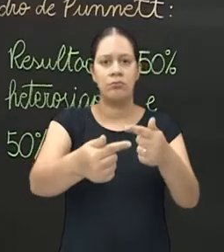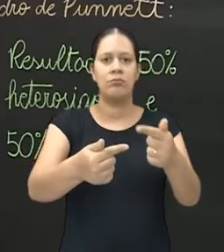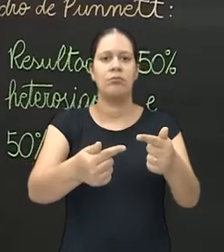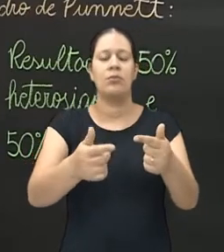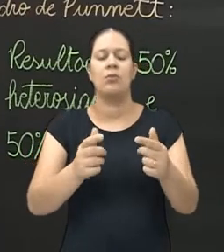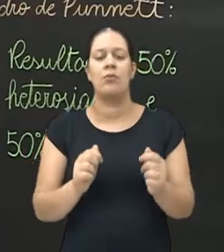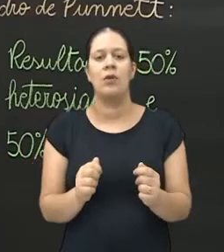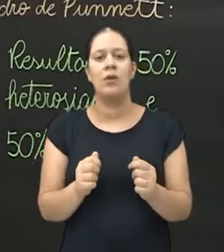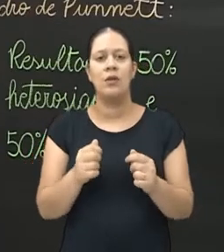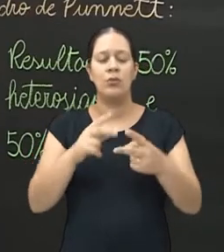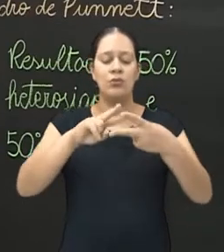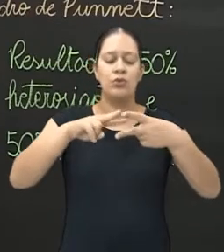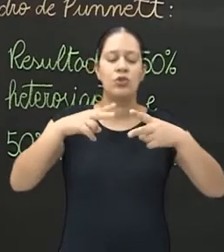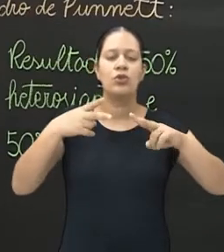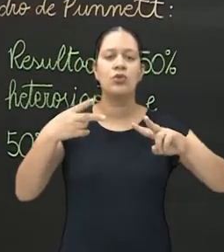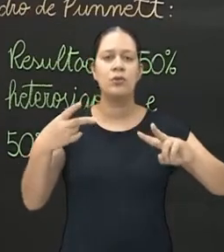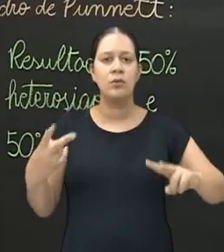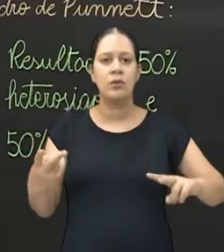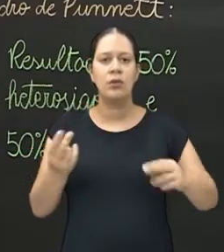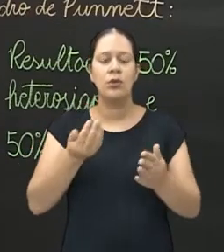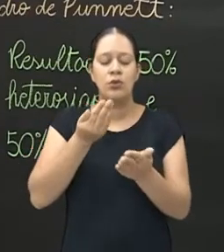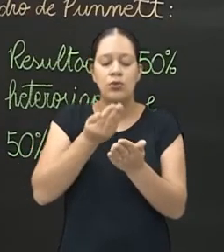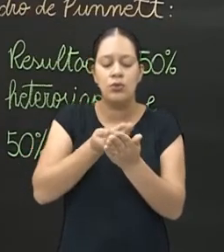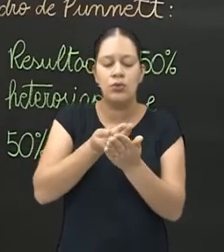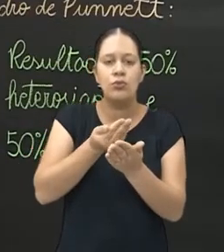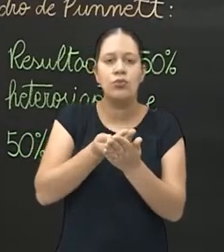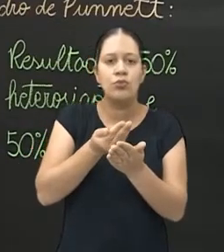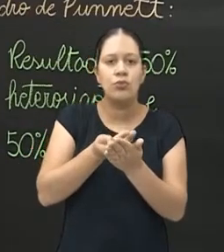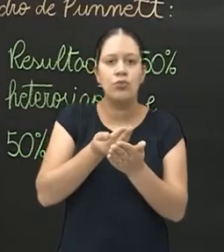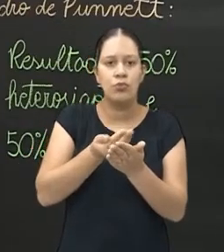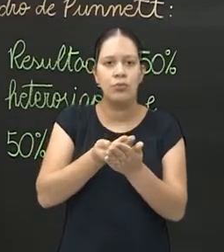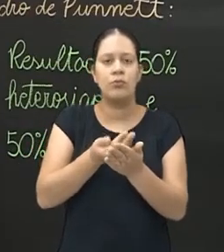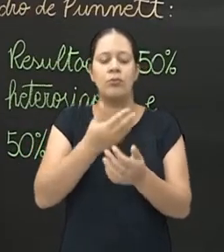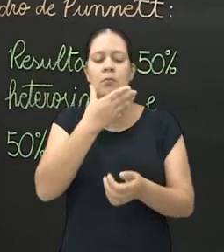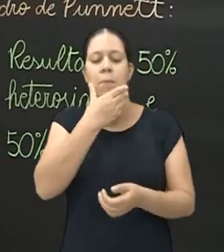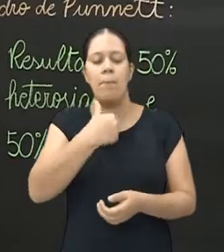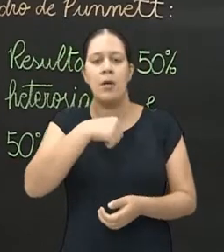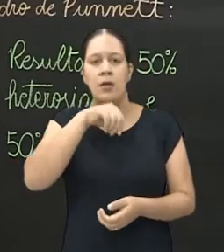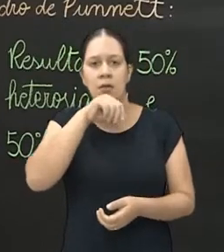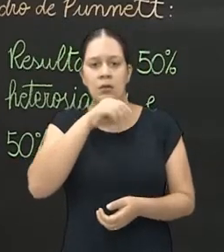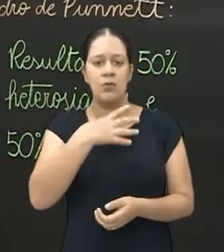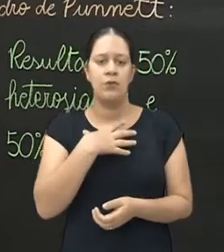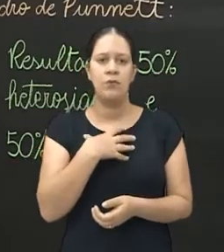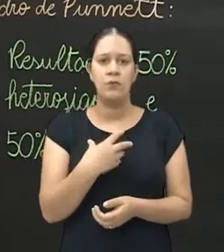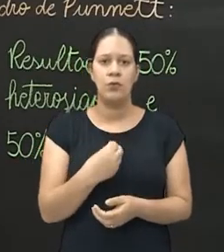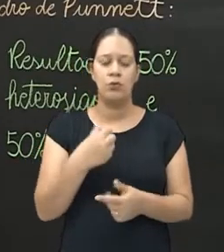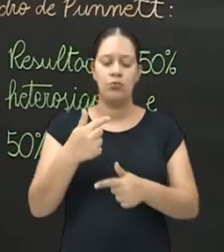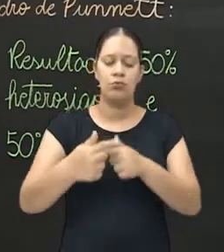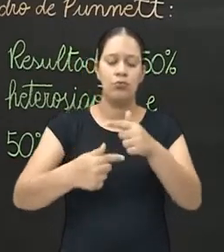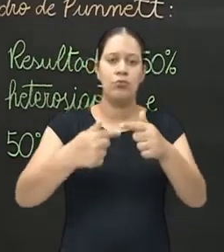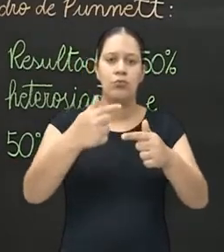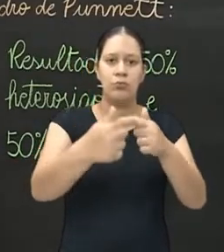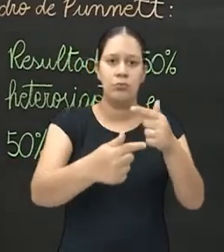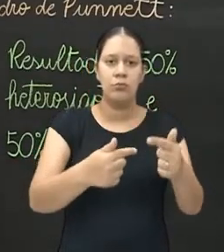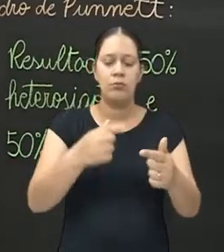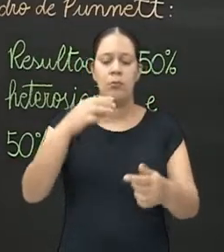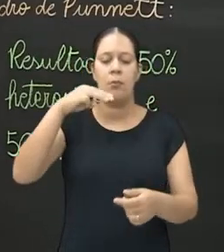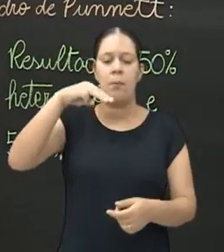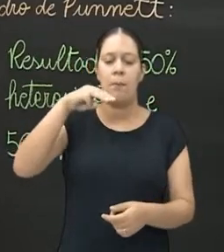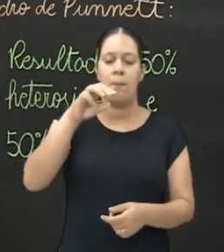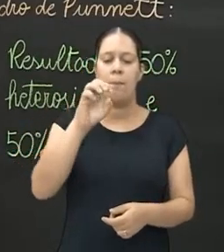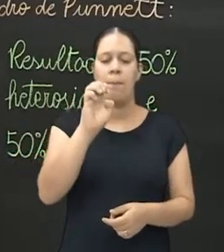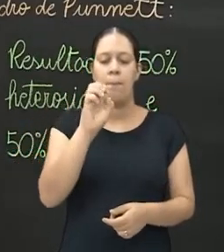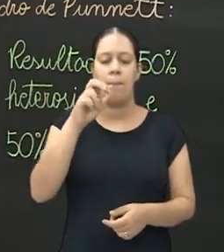Então, a hereditariedade vai ser o ramo que estuda a transmissão de características de pais para filhos. Então, Mendel ele se ocupou disso.